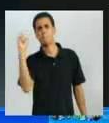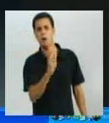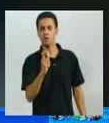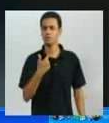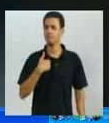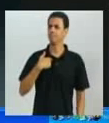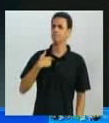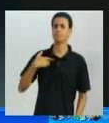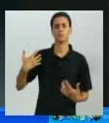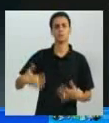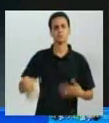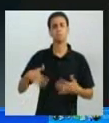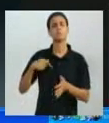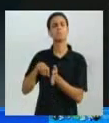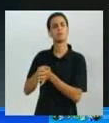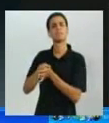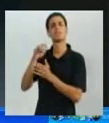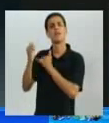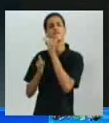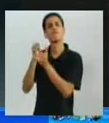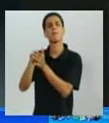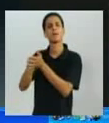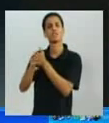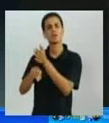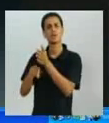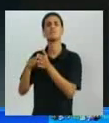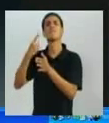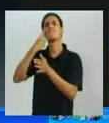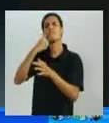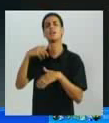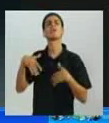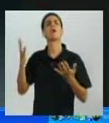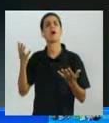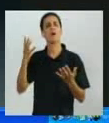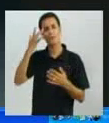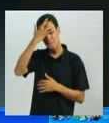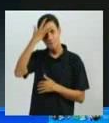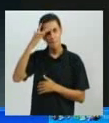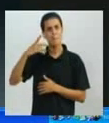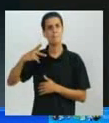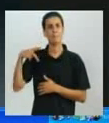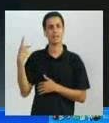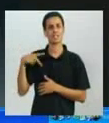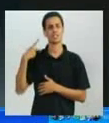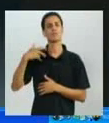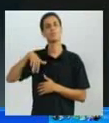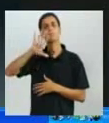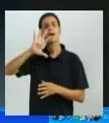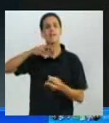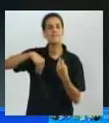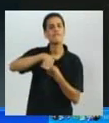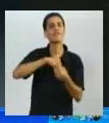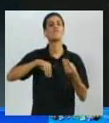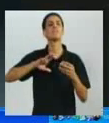que são informações do Tribunal Superior Eleitoral. Qual é o partido com mais gente envolto na ficha suja no